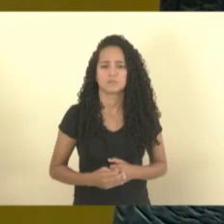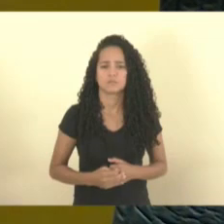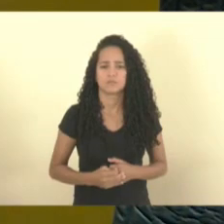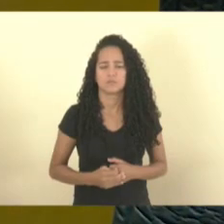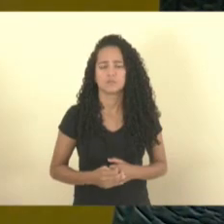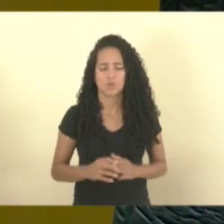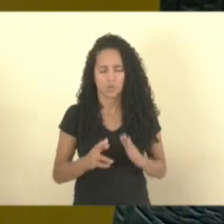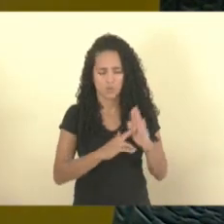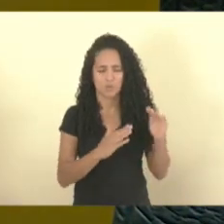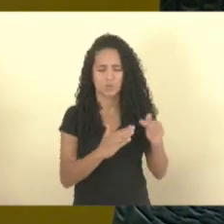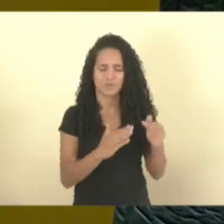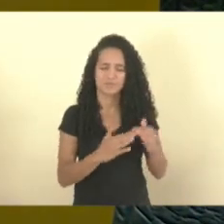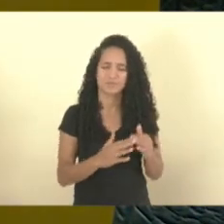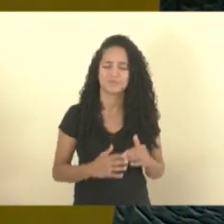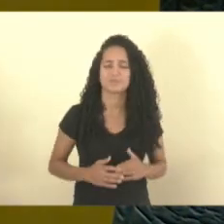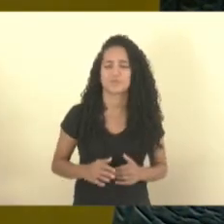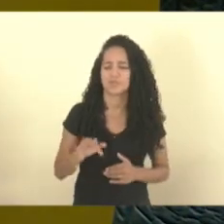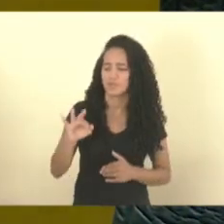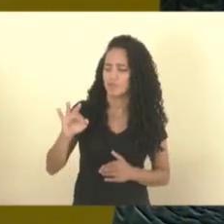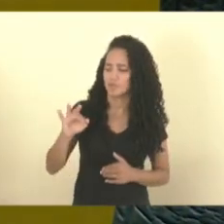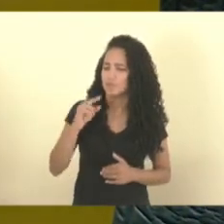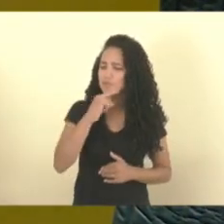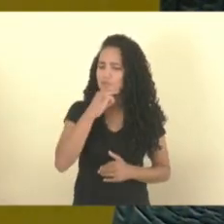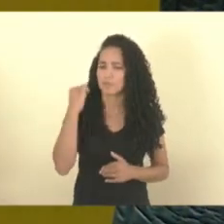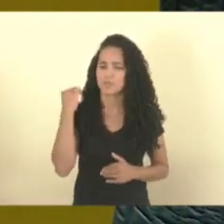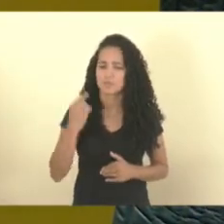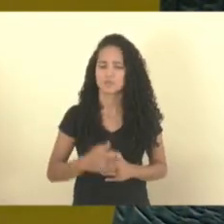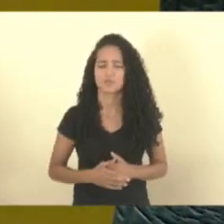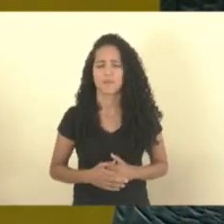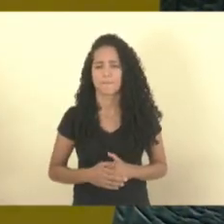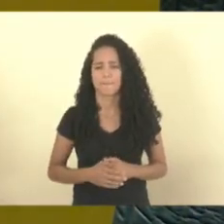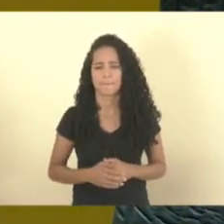com o relator. Deputado Fabrício Gandini.